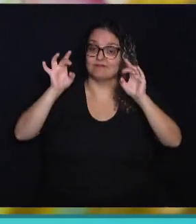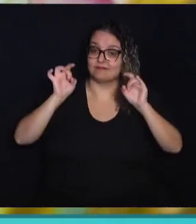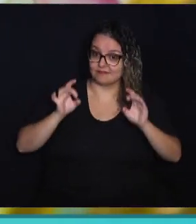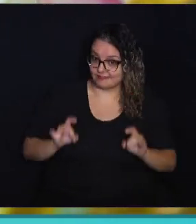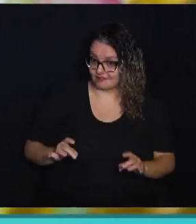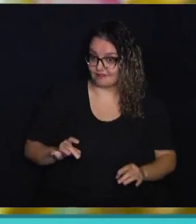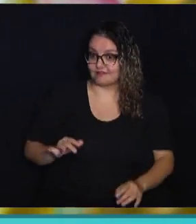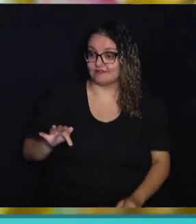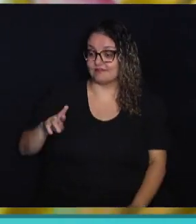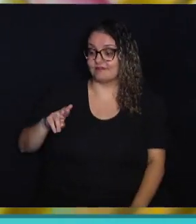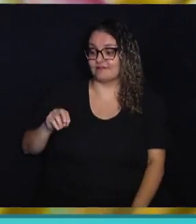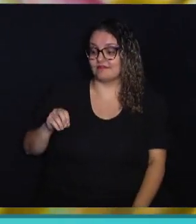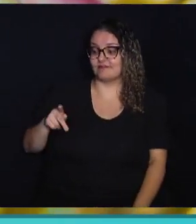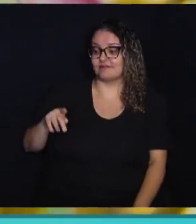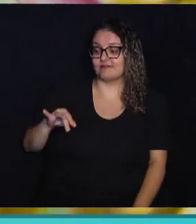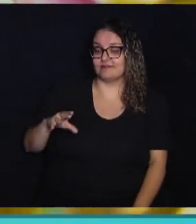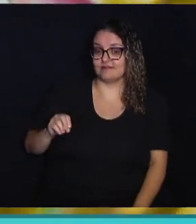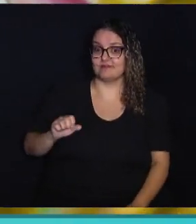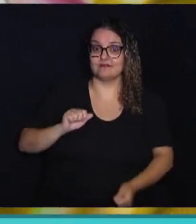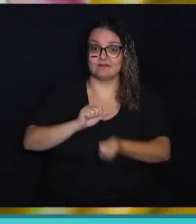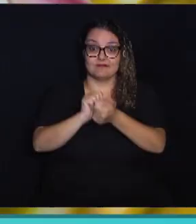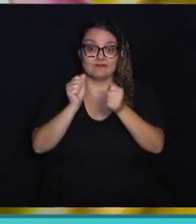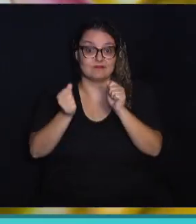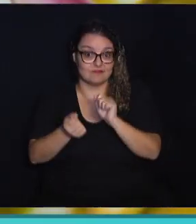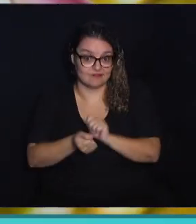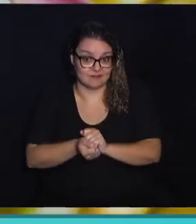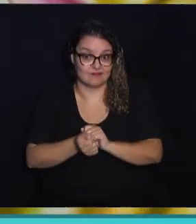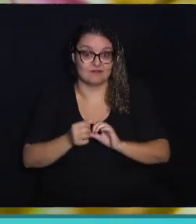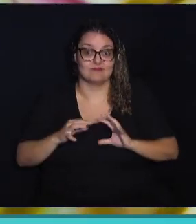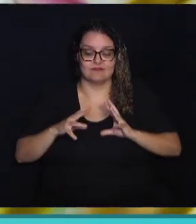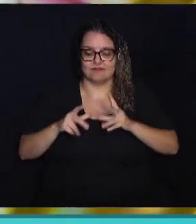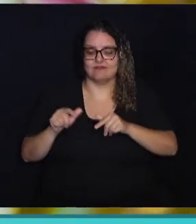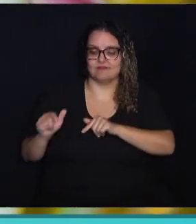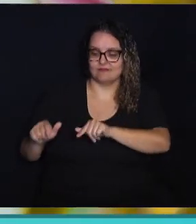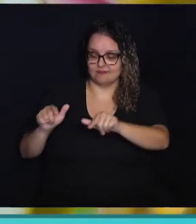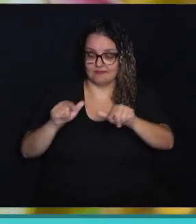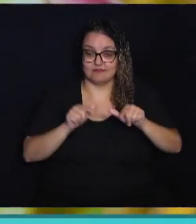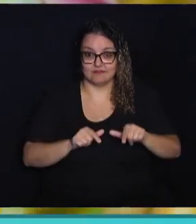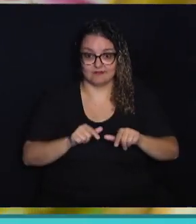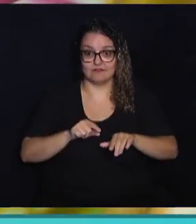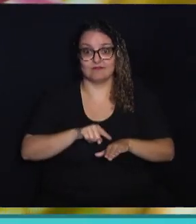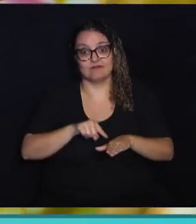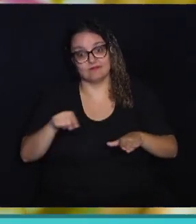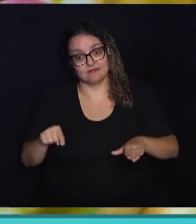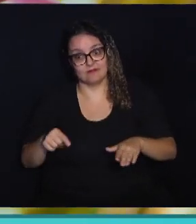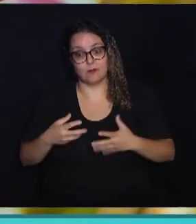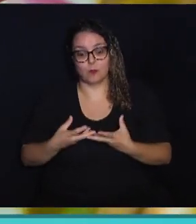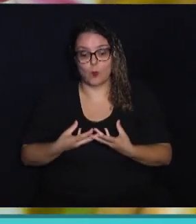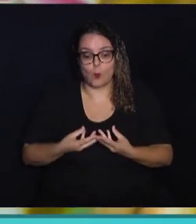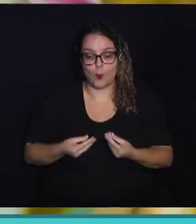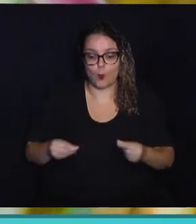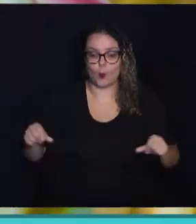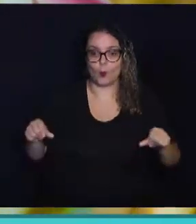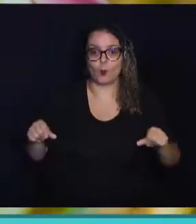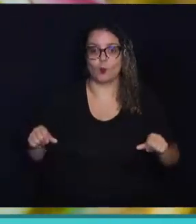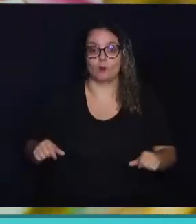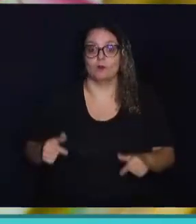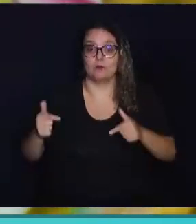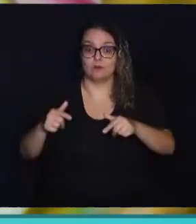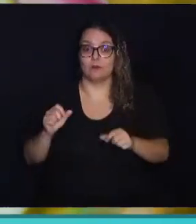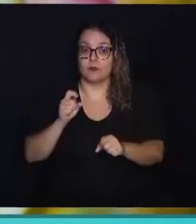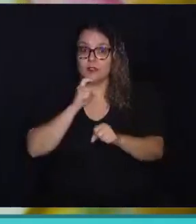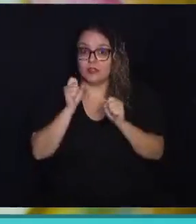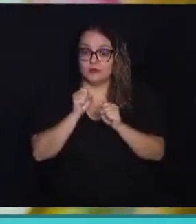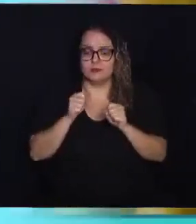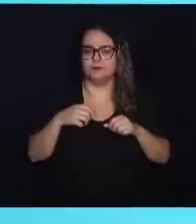variadas, especialmente nos trópicos. Elas se adaptaram a praticamente todos os ambientes, com exceção dos desertos e